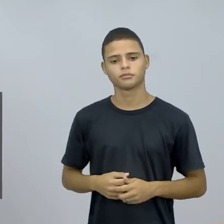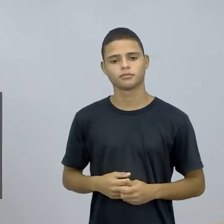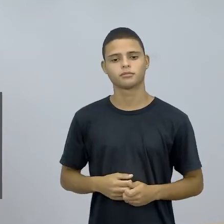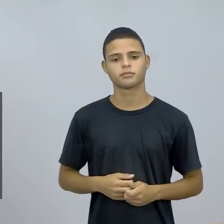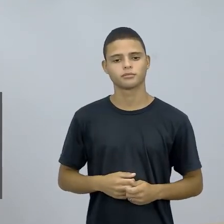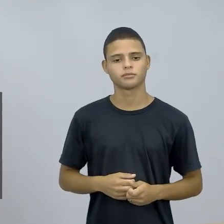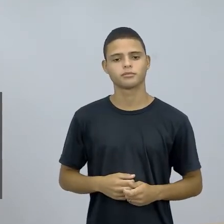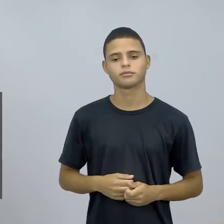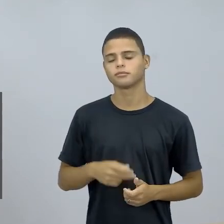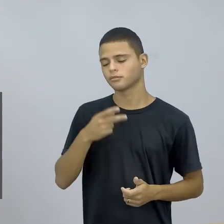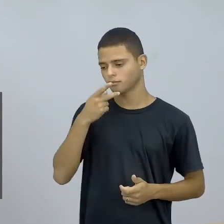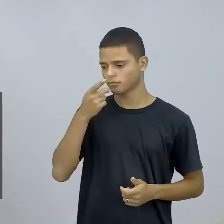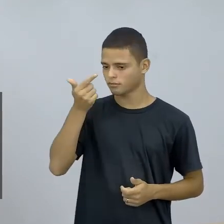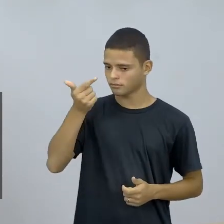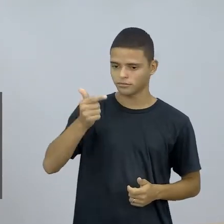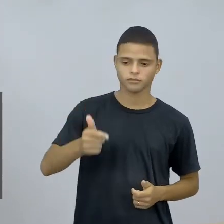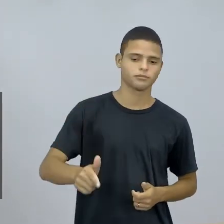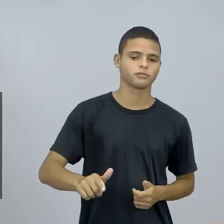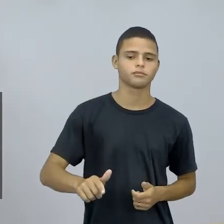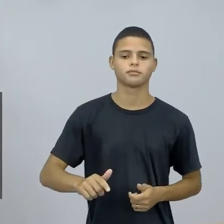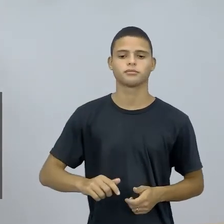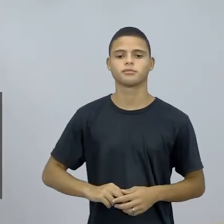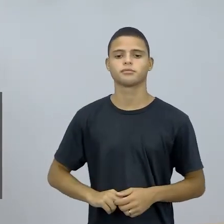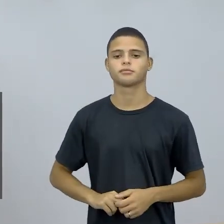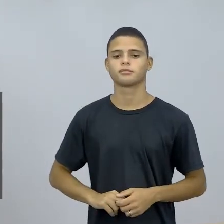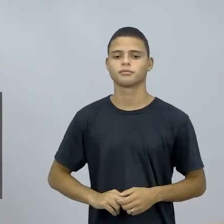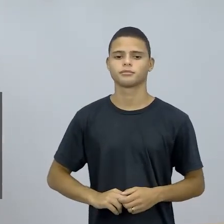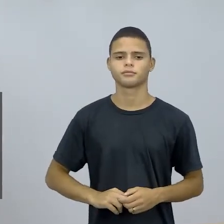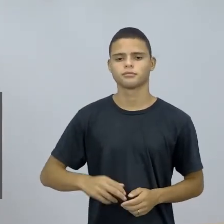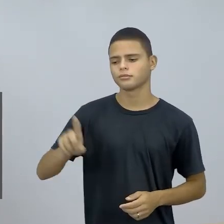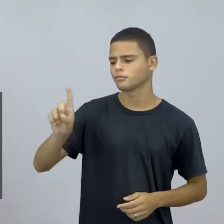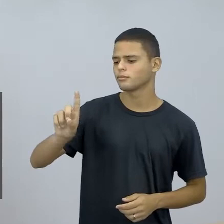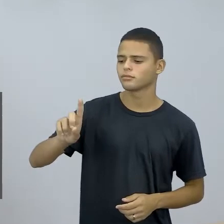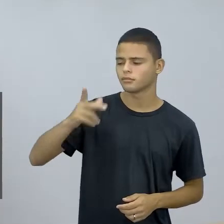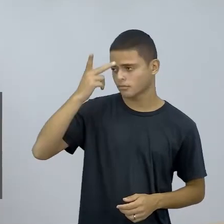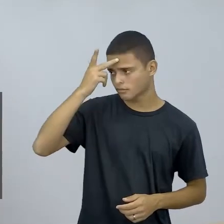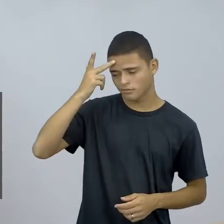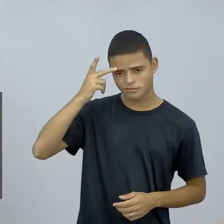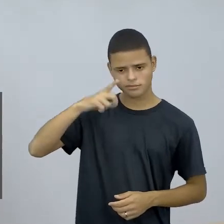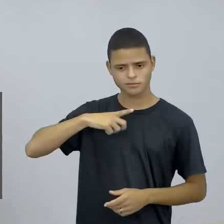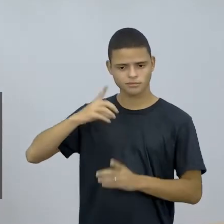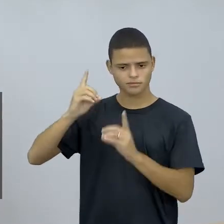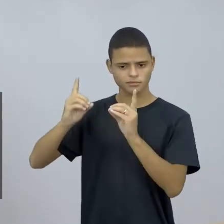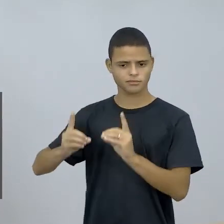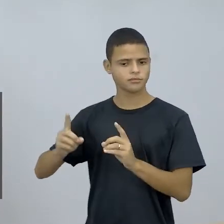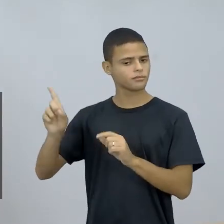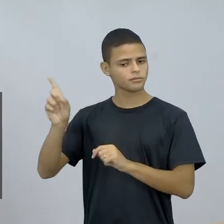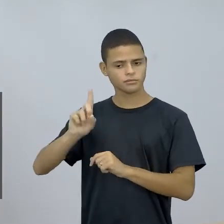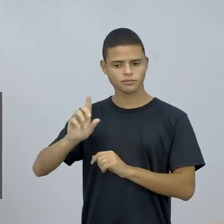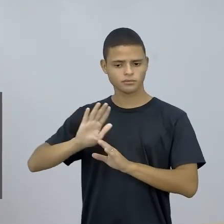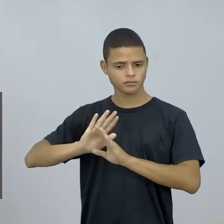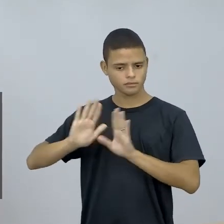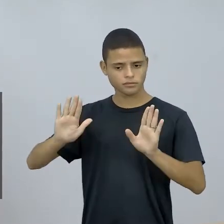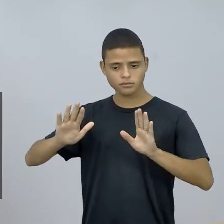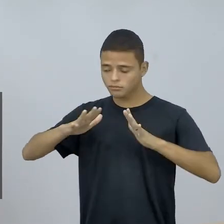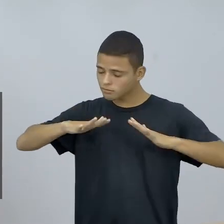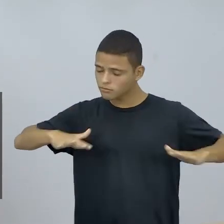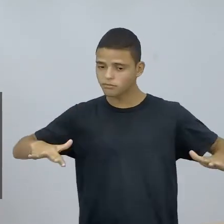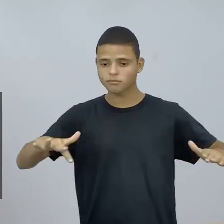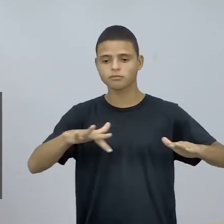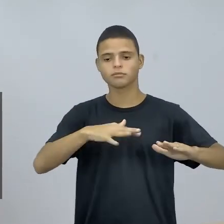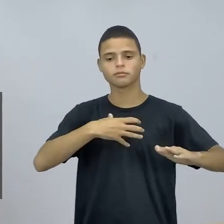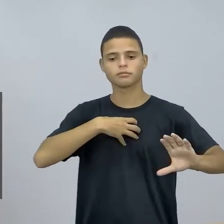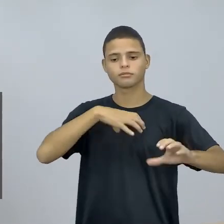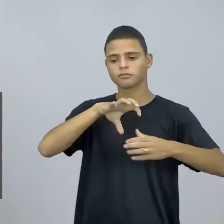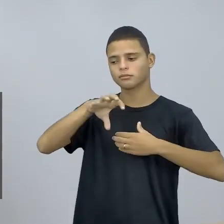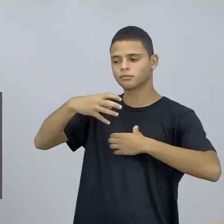E volto a repetir, não é o outro só com deficiência, é o outro seu colega. Todos. A gente não sabe qual